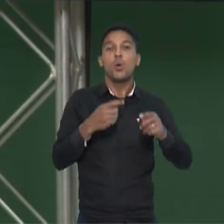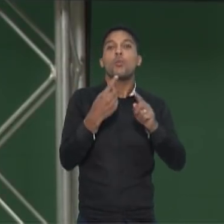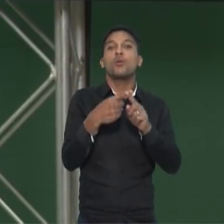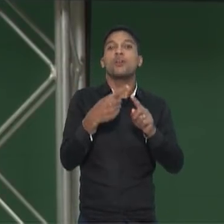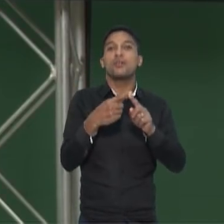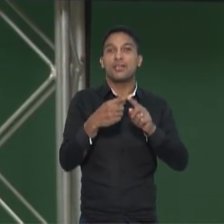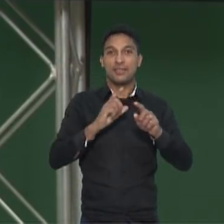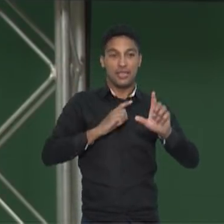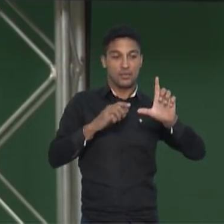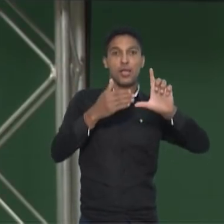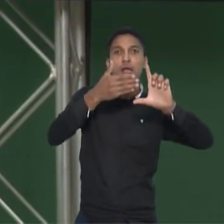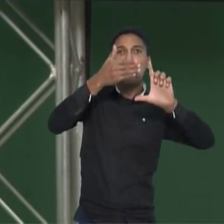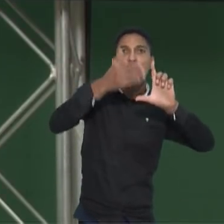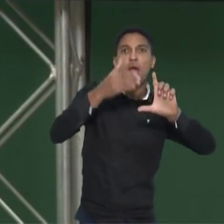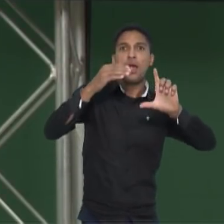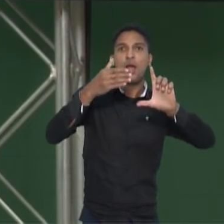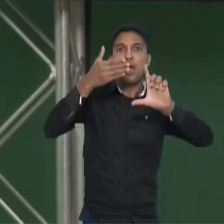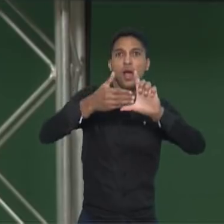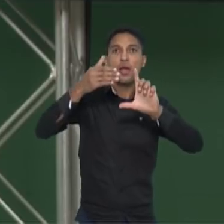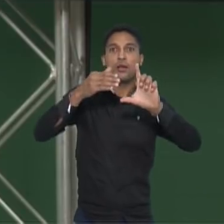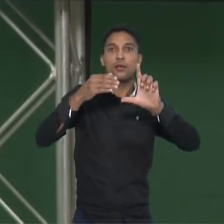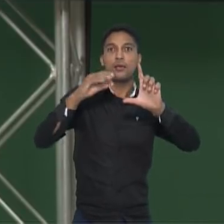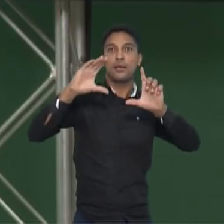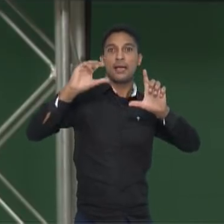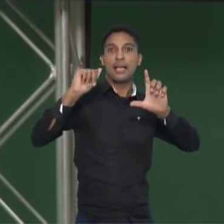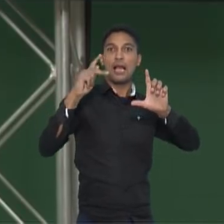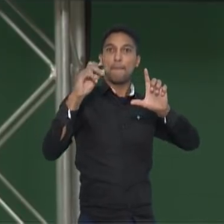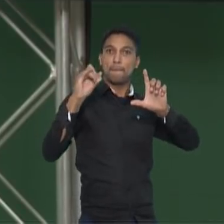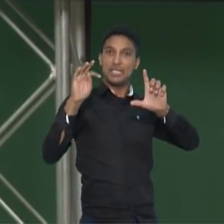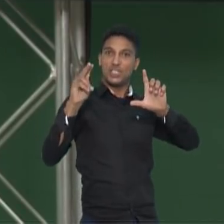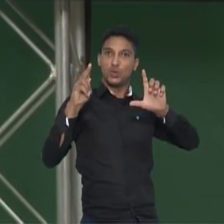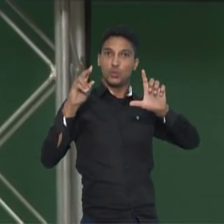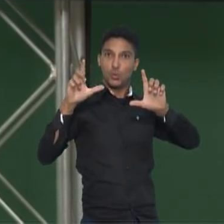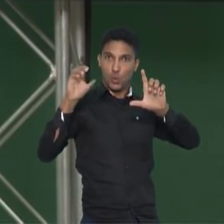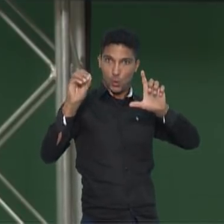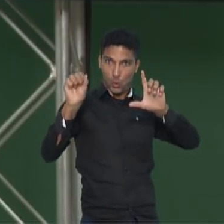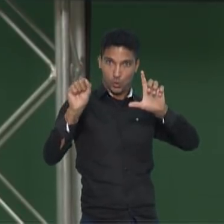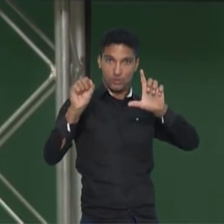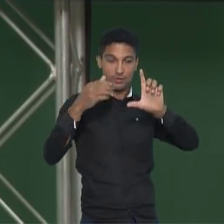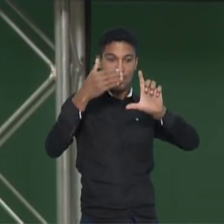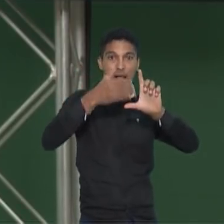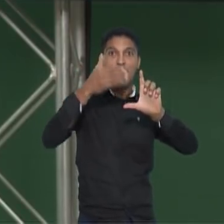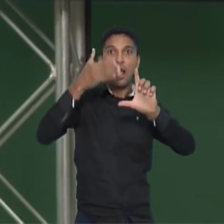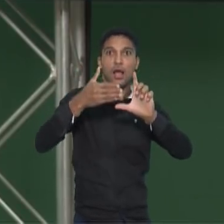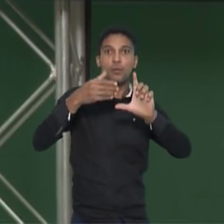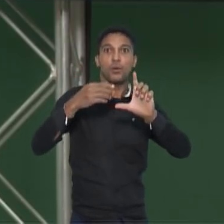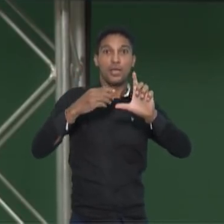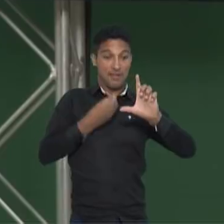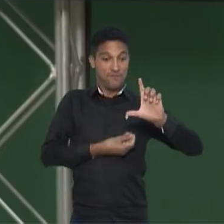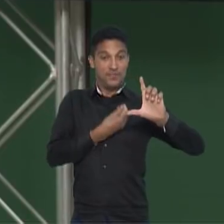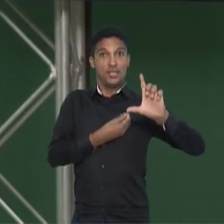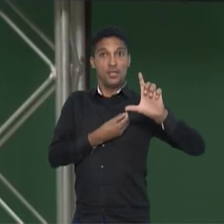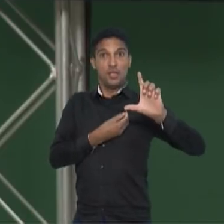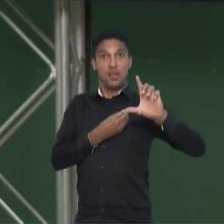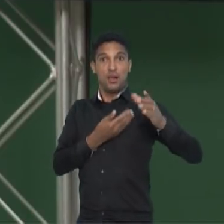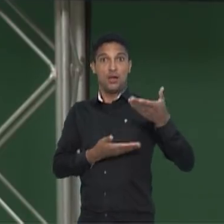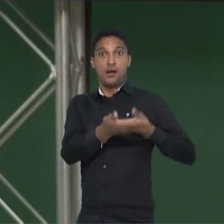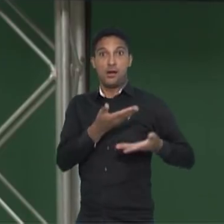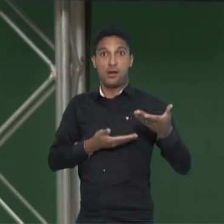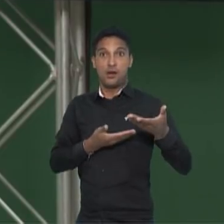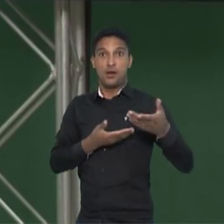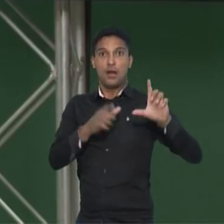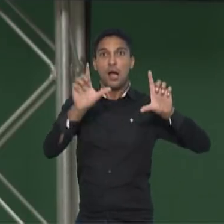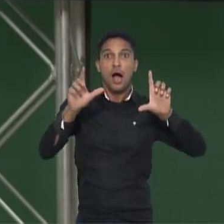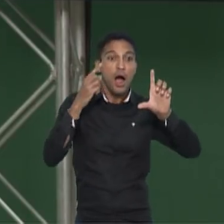que aquele conteúdo esteja presente no cotidiano das pessoas, dia a dia, fazendo com que elas se envolvam muito mais e procurem um